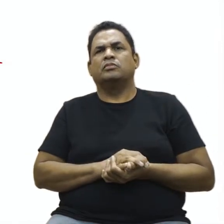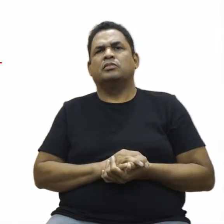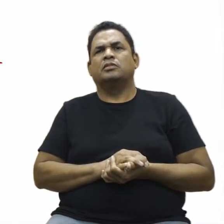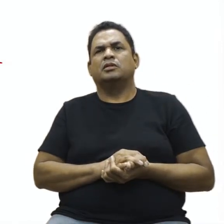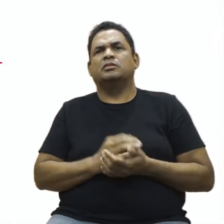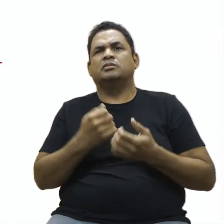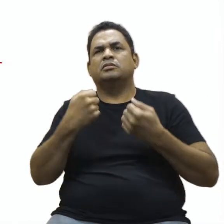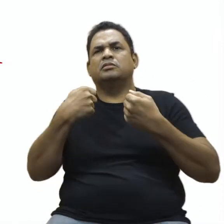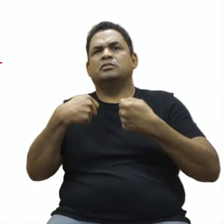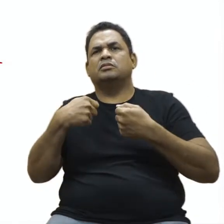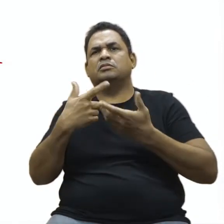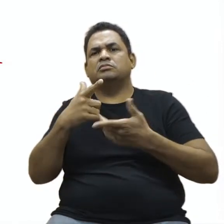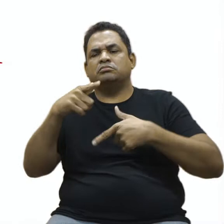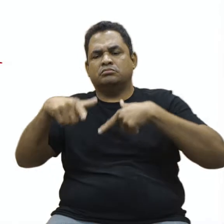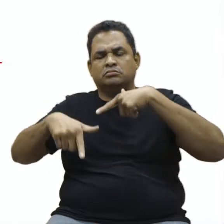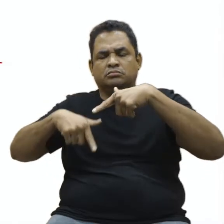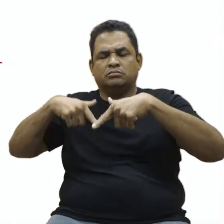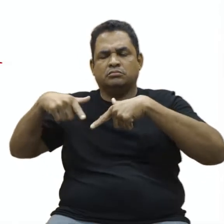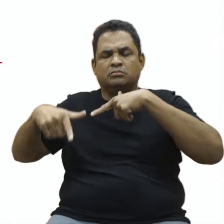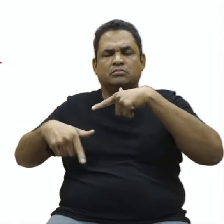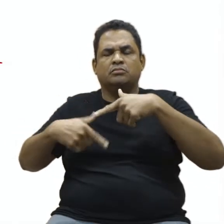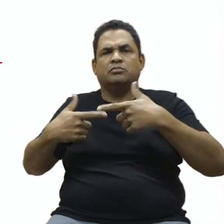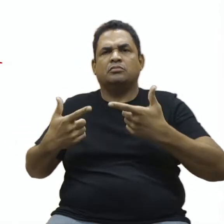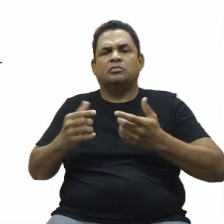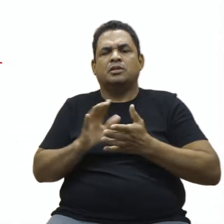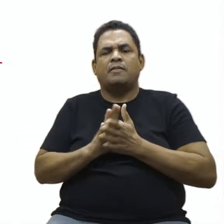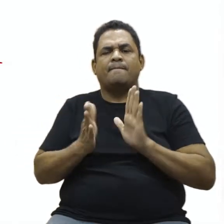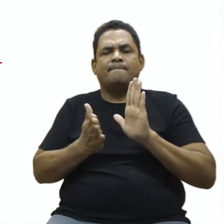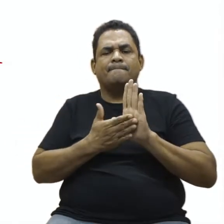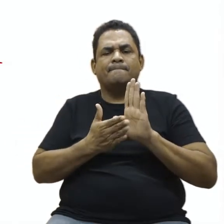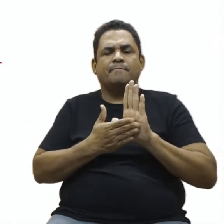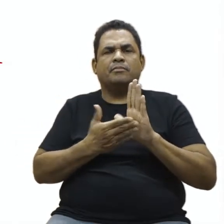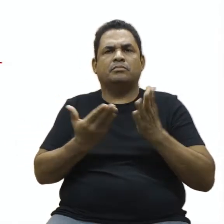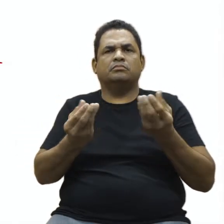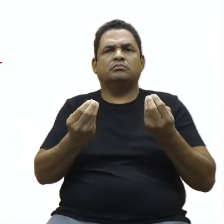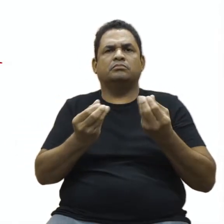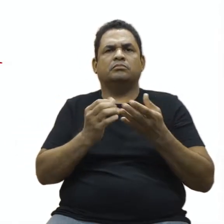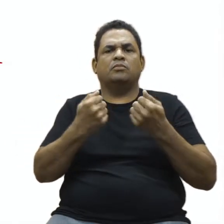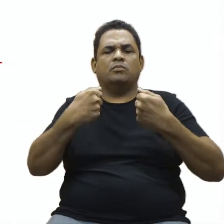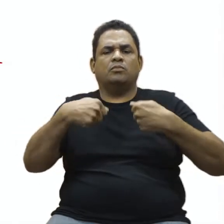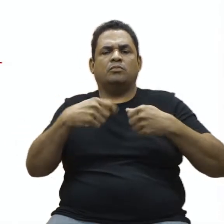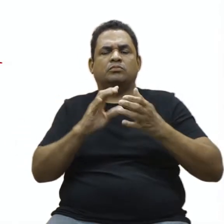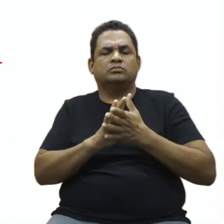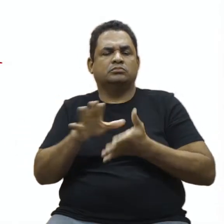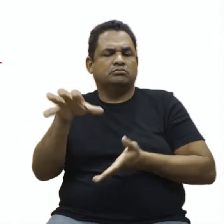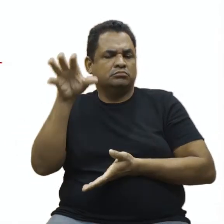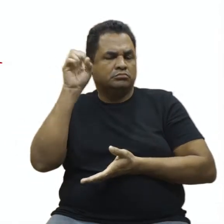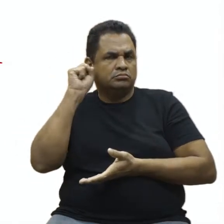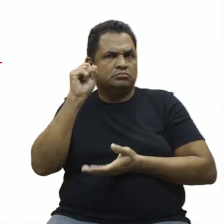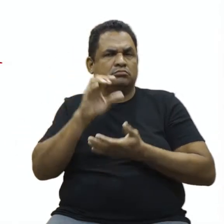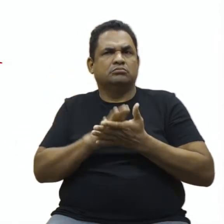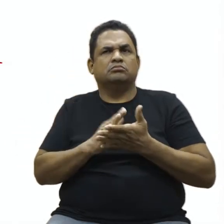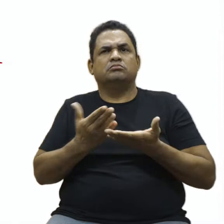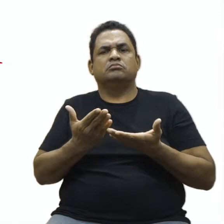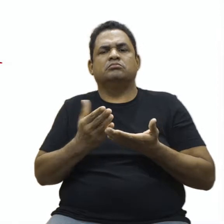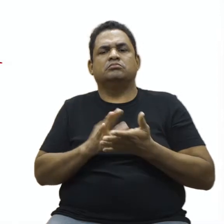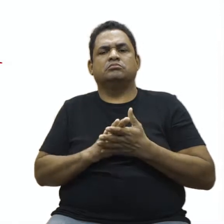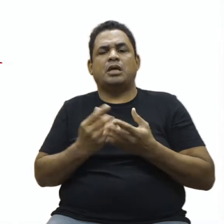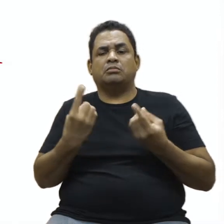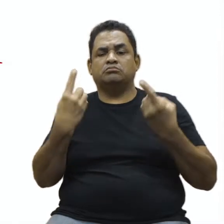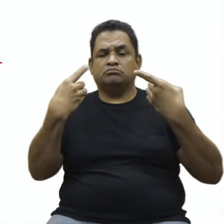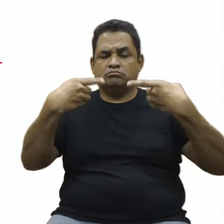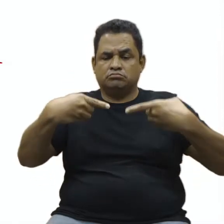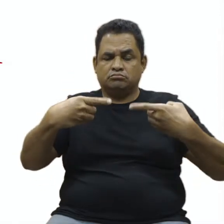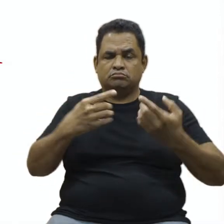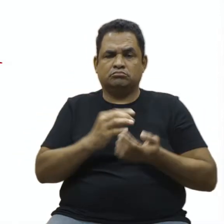poder atuar, né, para que as propostas deles possam ser ouvidas, que é um grande desafio, né,